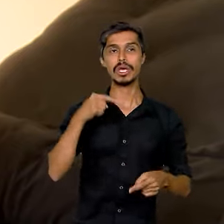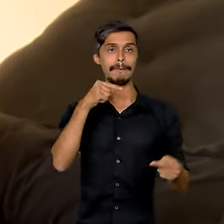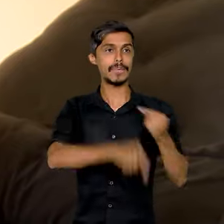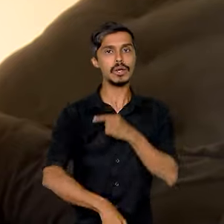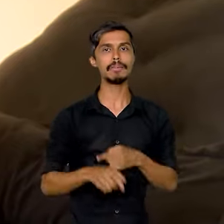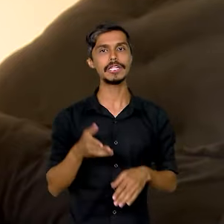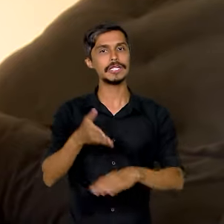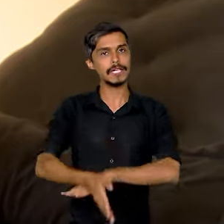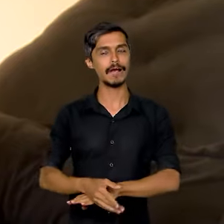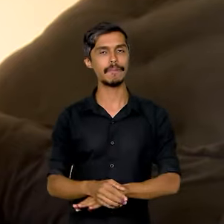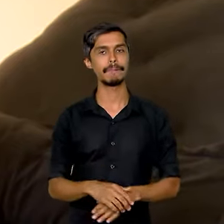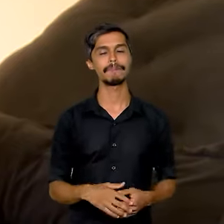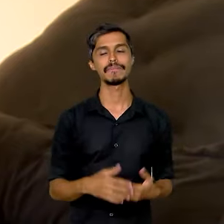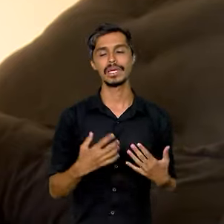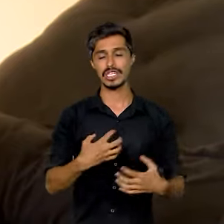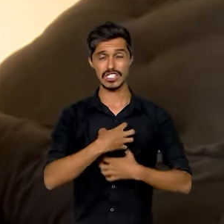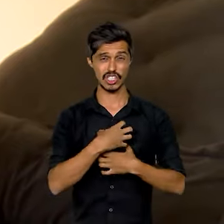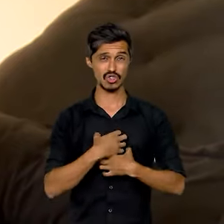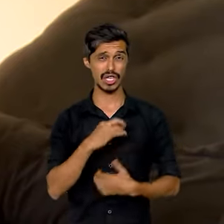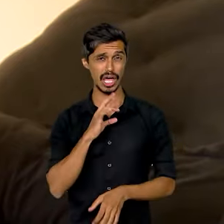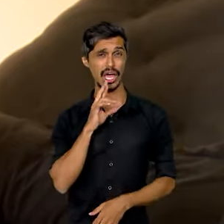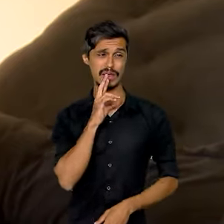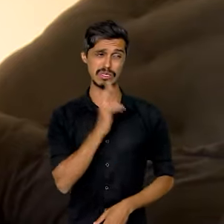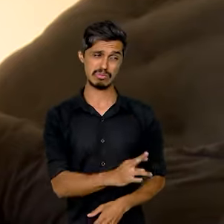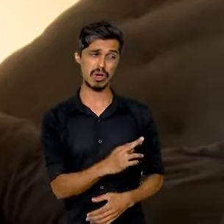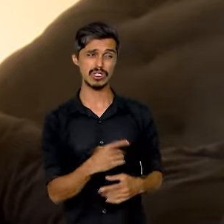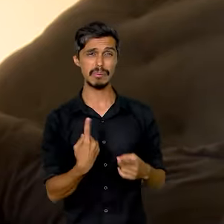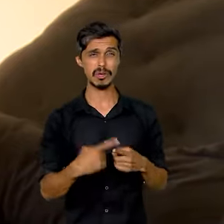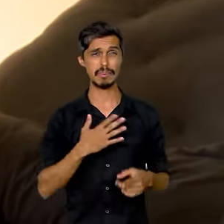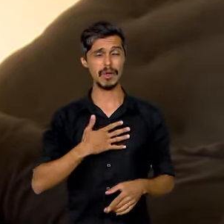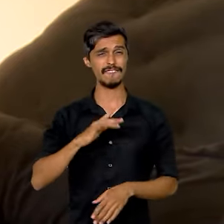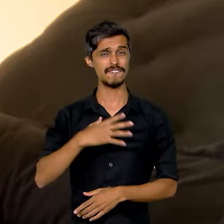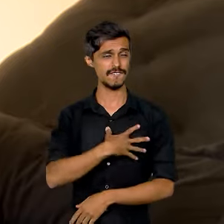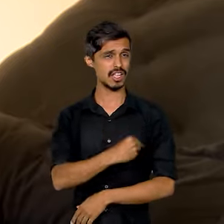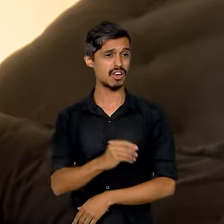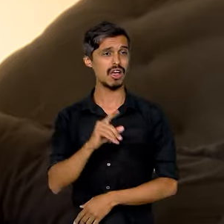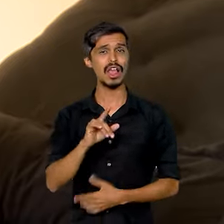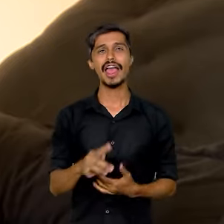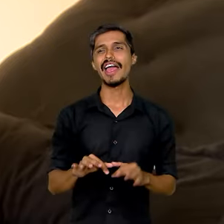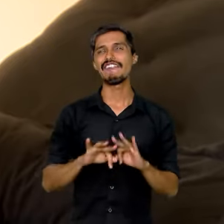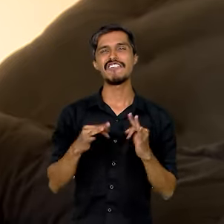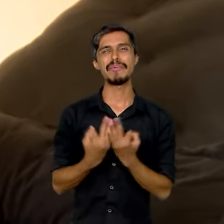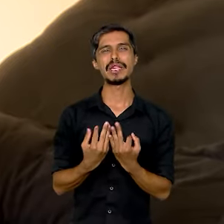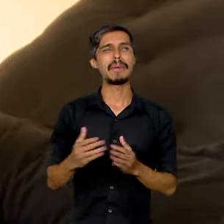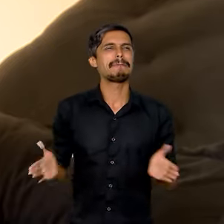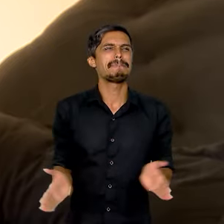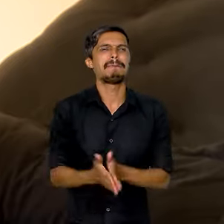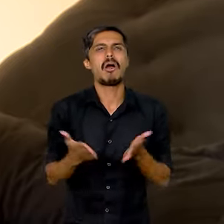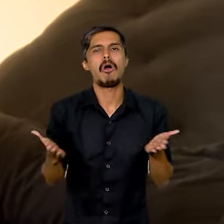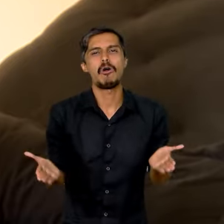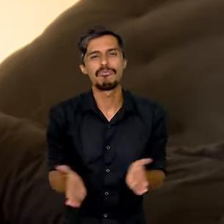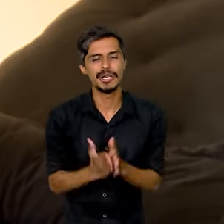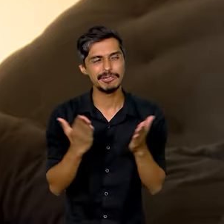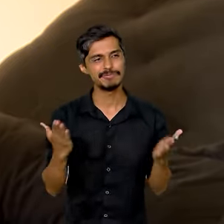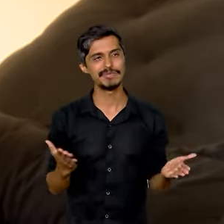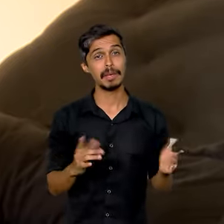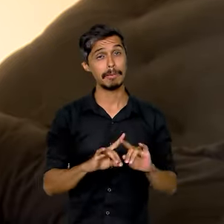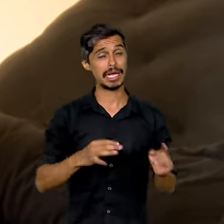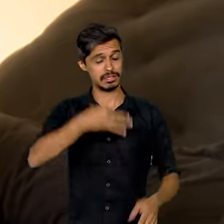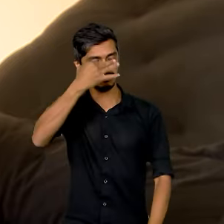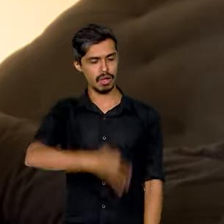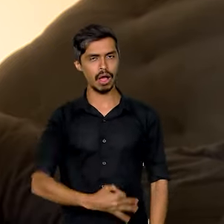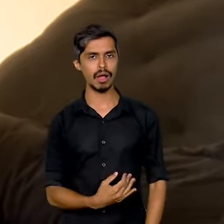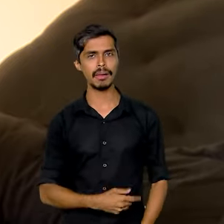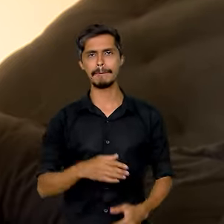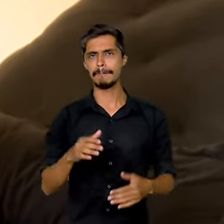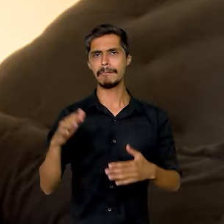uma resposta, porque meu filho, ele era, não era de família, era pobre, mas era honesto, ele não era